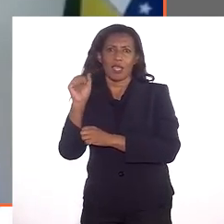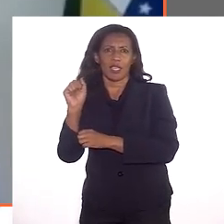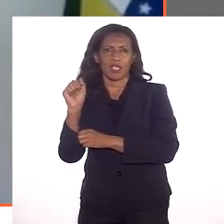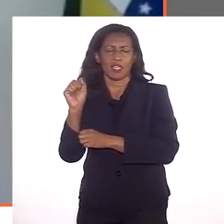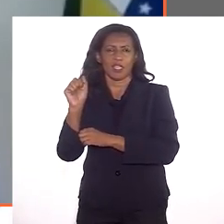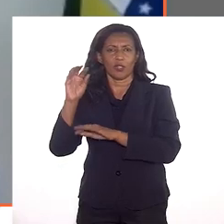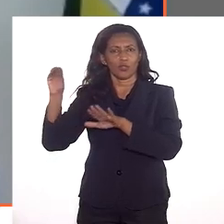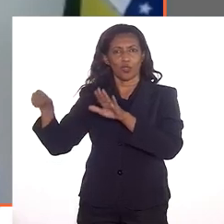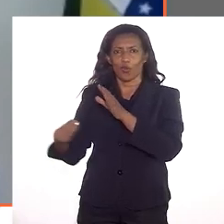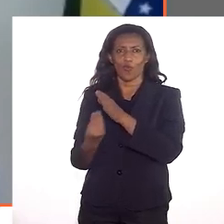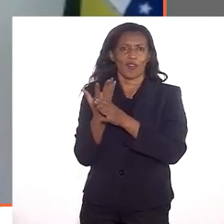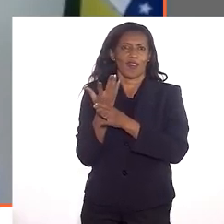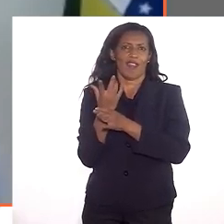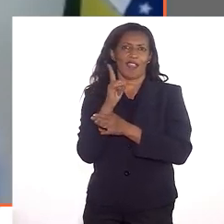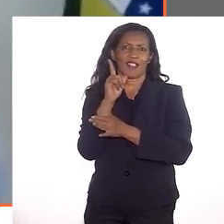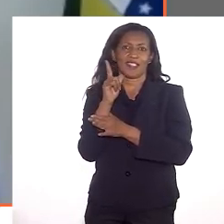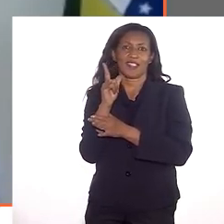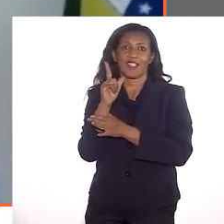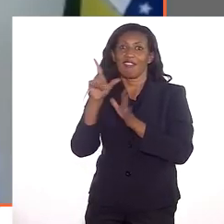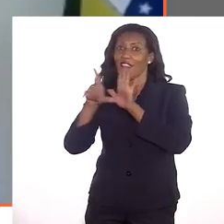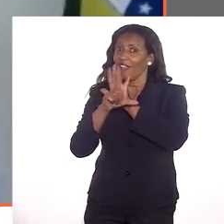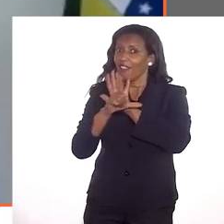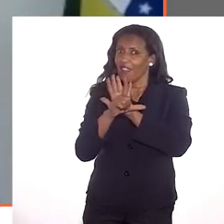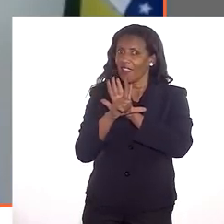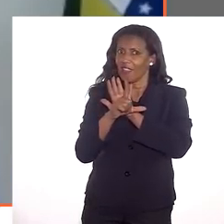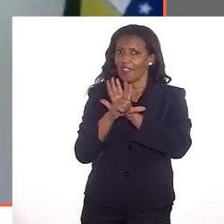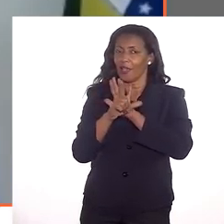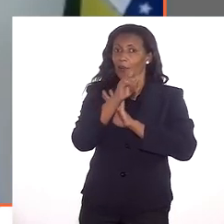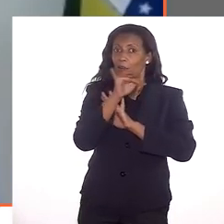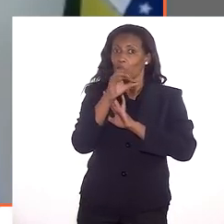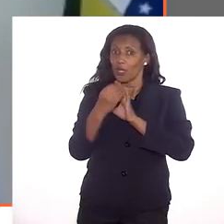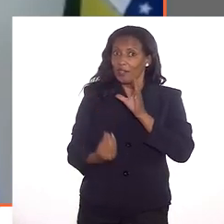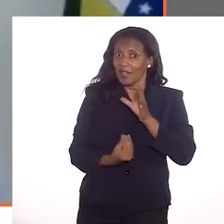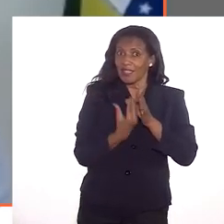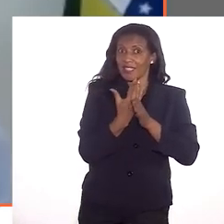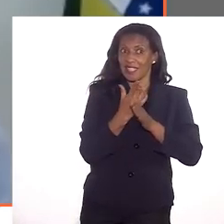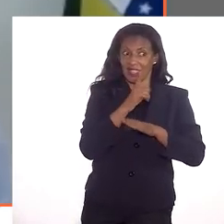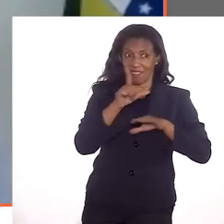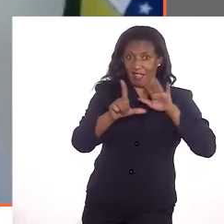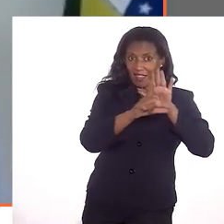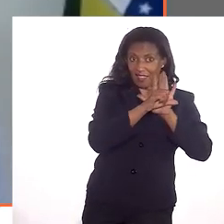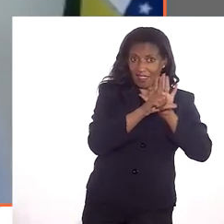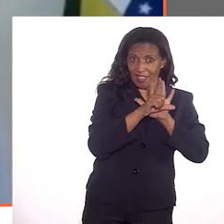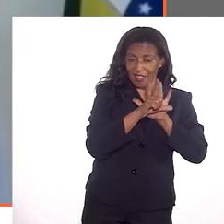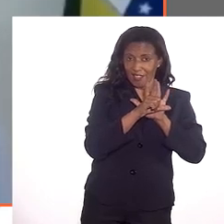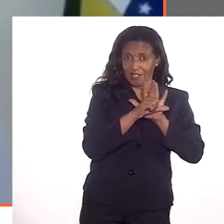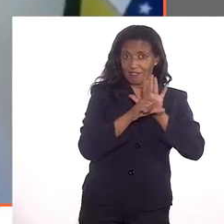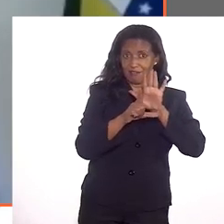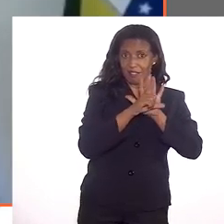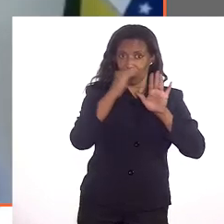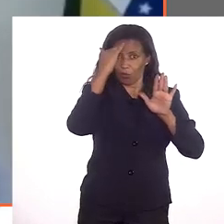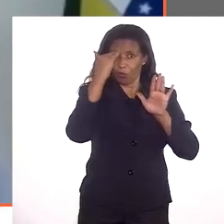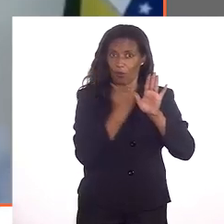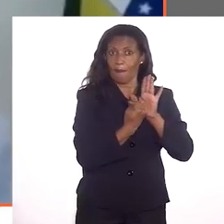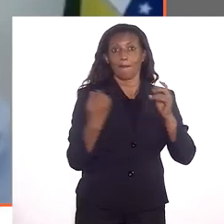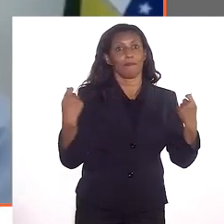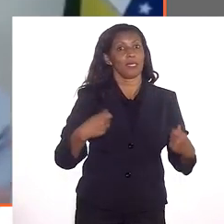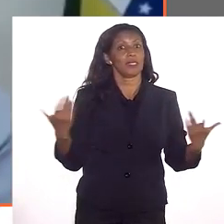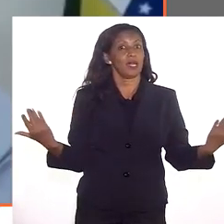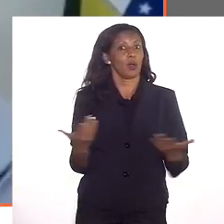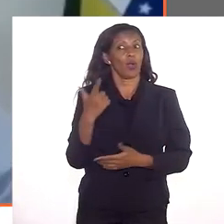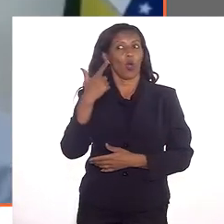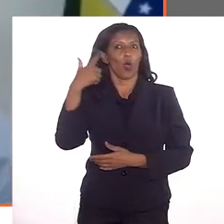lírios não nascem das leis. Então, para os lírios nascerem desta lei, é preciso, além da lei, além da sua sanção, que